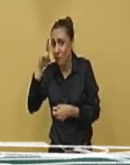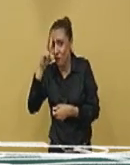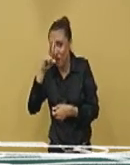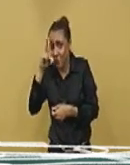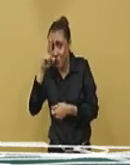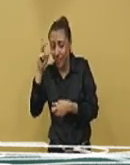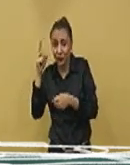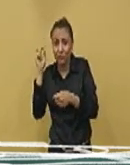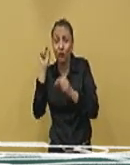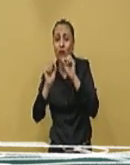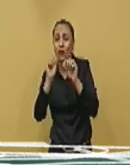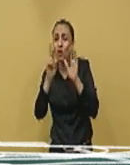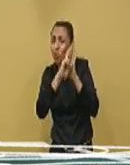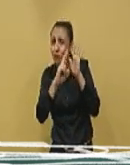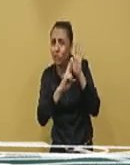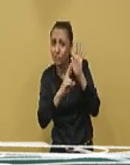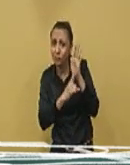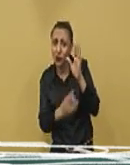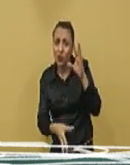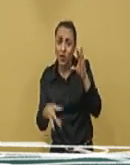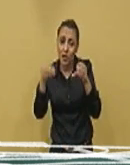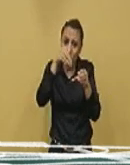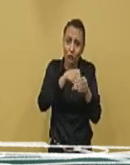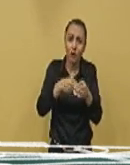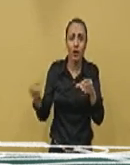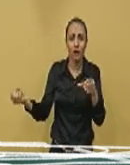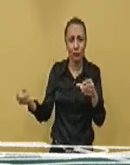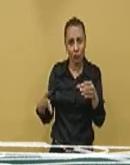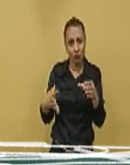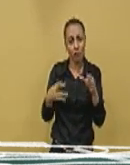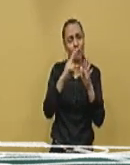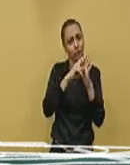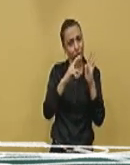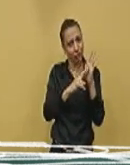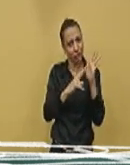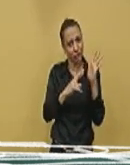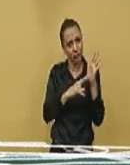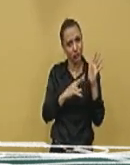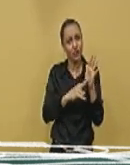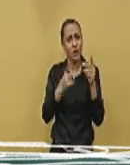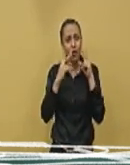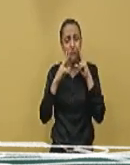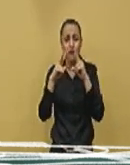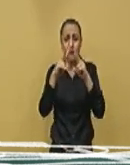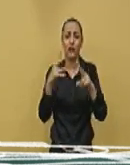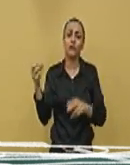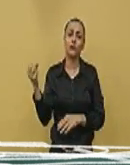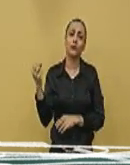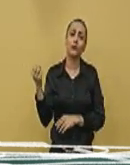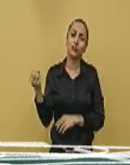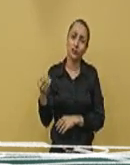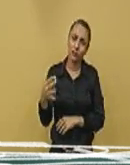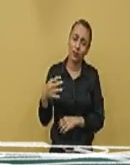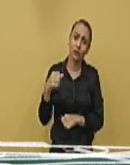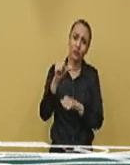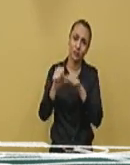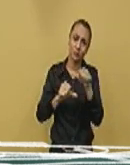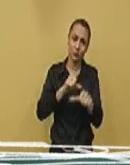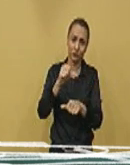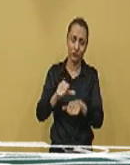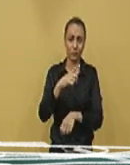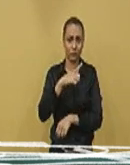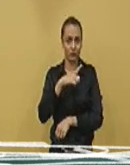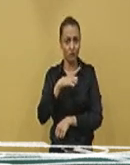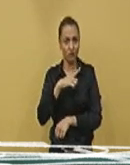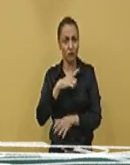regulamentos, incluir novos regulamentos, considerando as novas legislações que passaram a existir, como